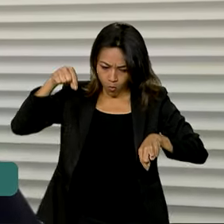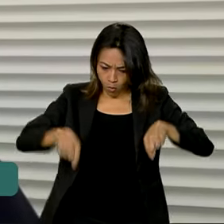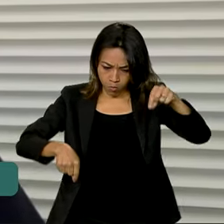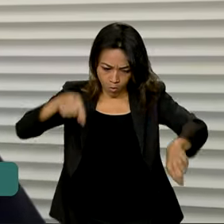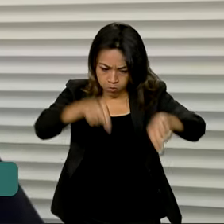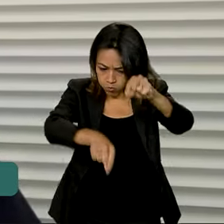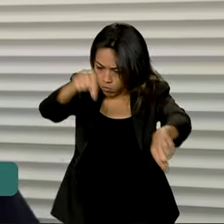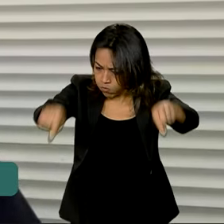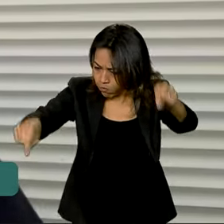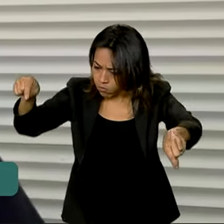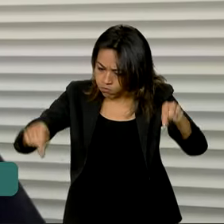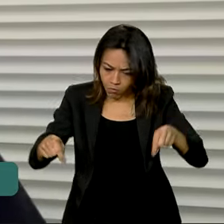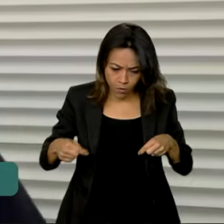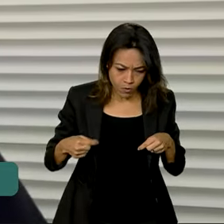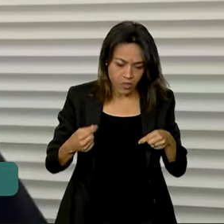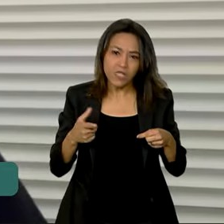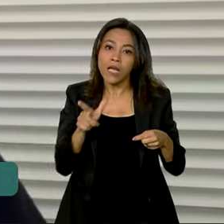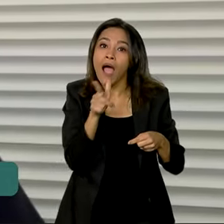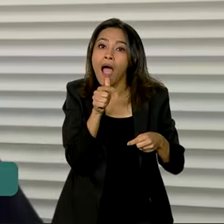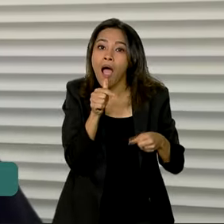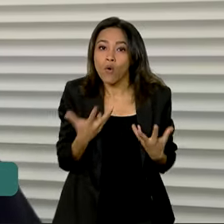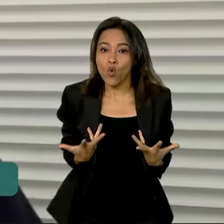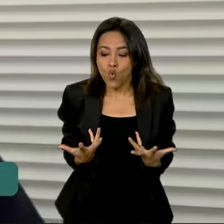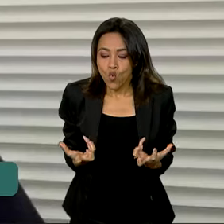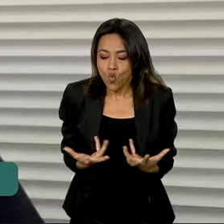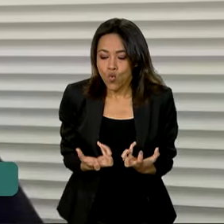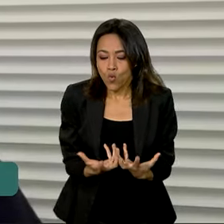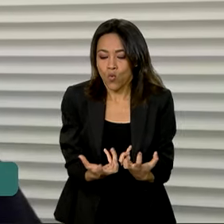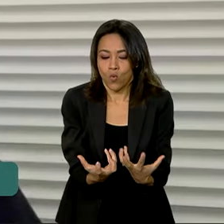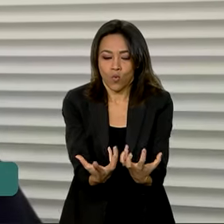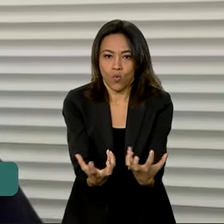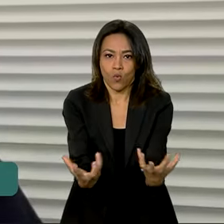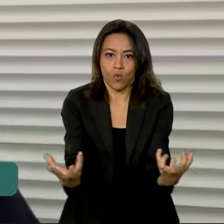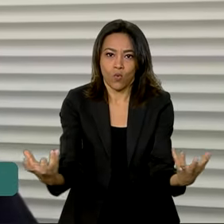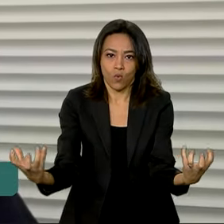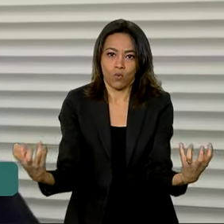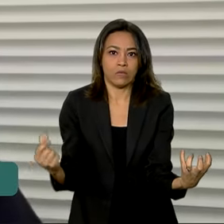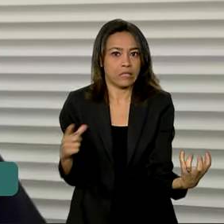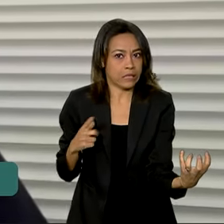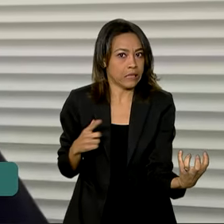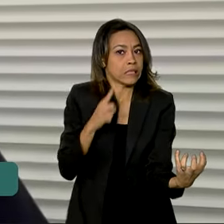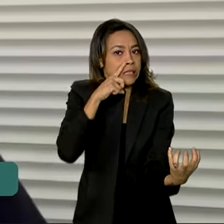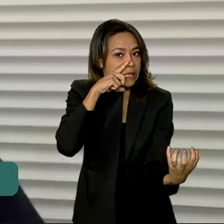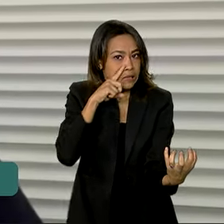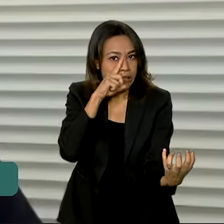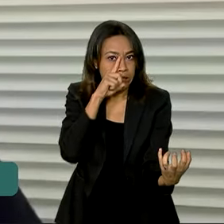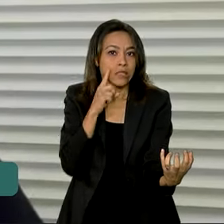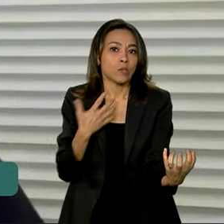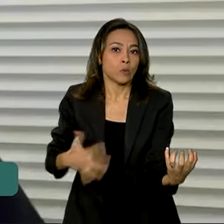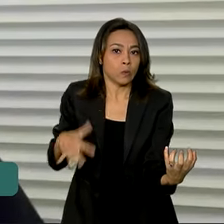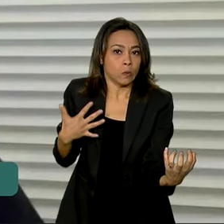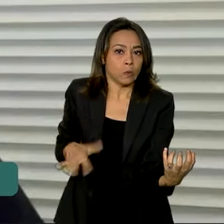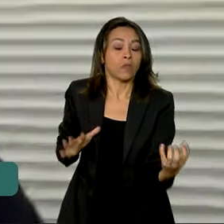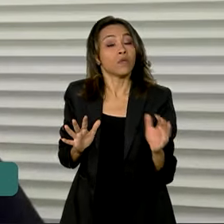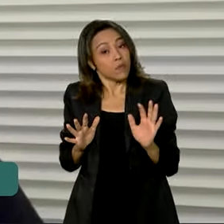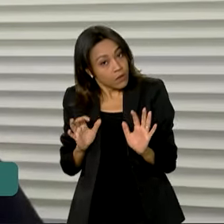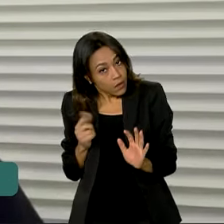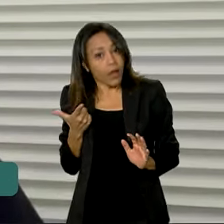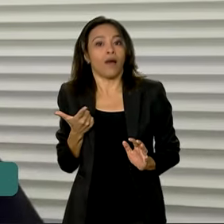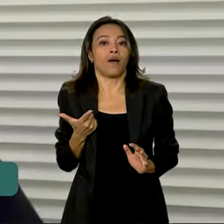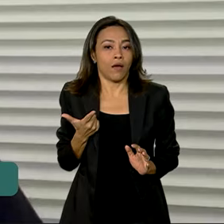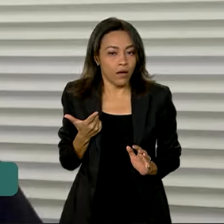análise para ver o quanto de infiltração ocorreu nessa pista. E, obviamente, né, já está